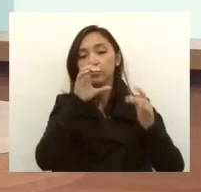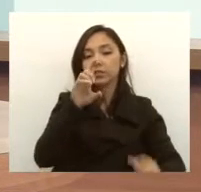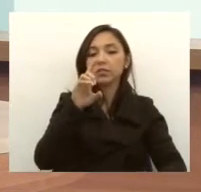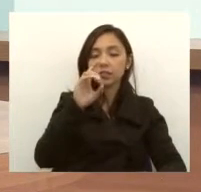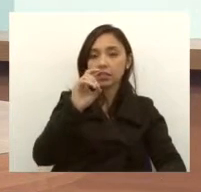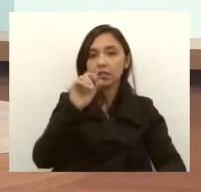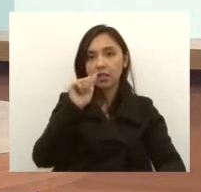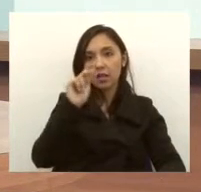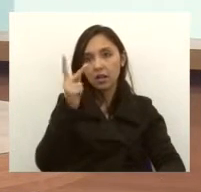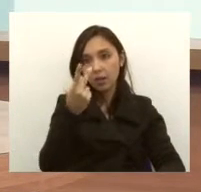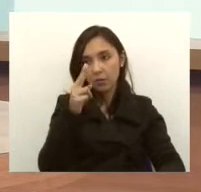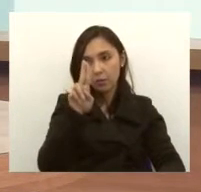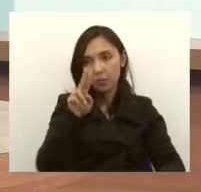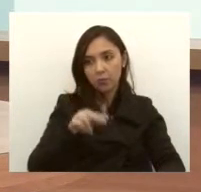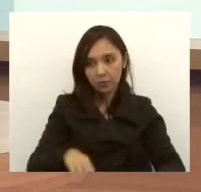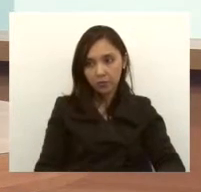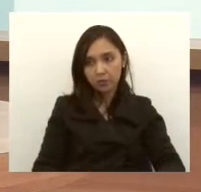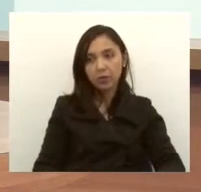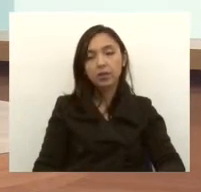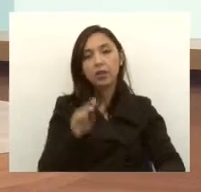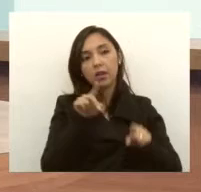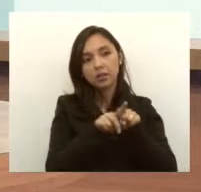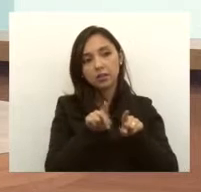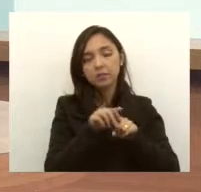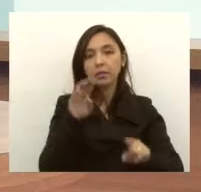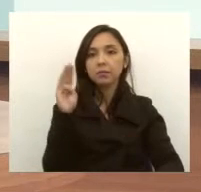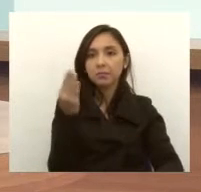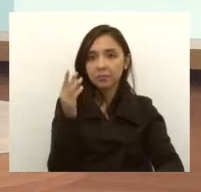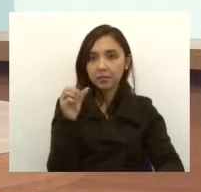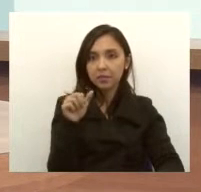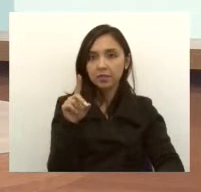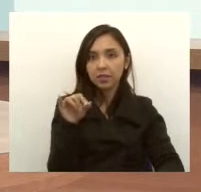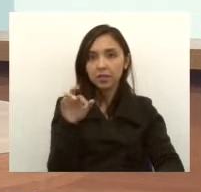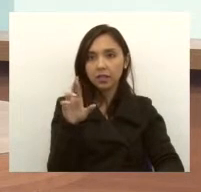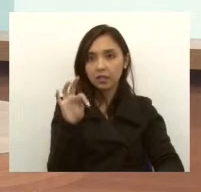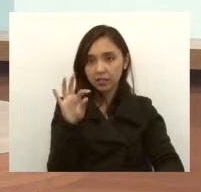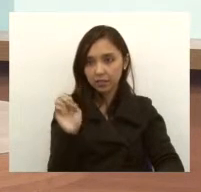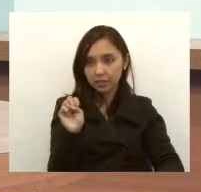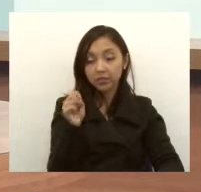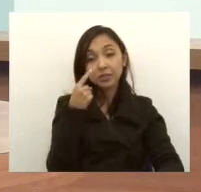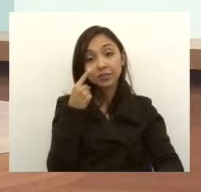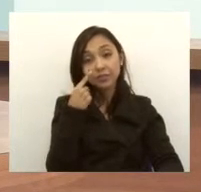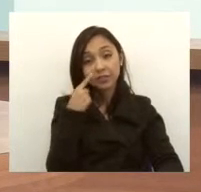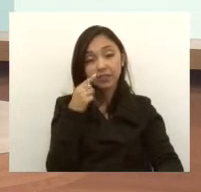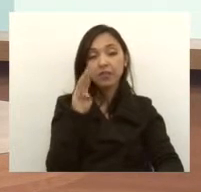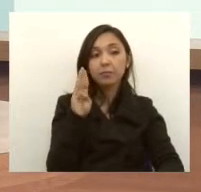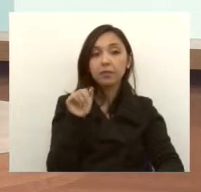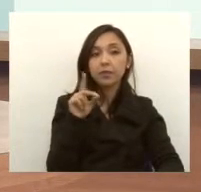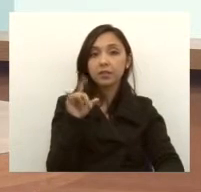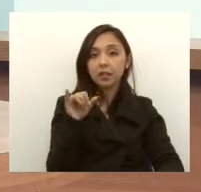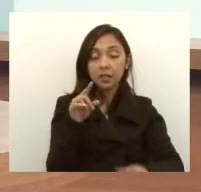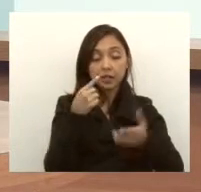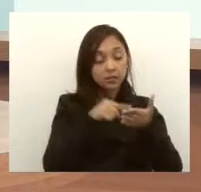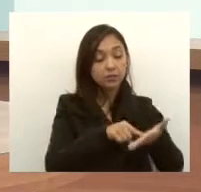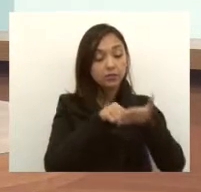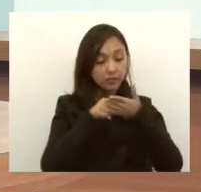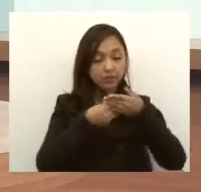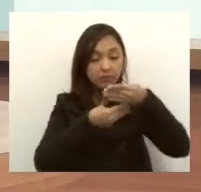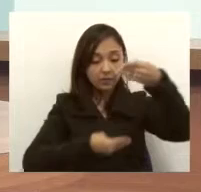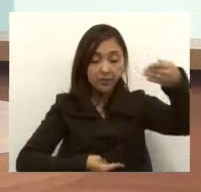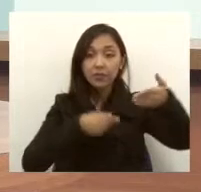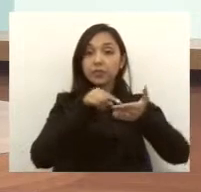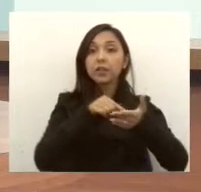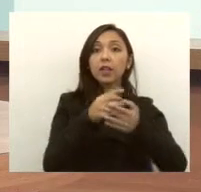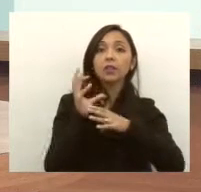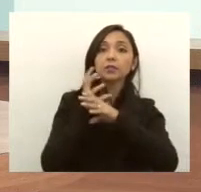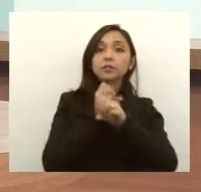CDHU, com a CDHU, com a Bandeirante. Na realidade, a Bandeirante, se os senhores verem nas suas contas de luz, lá tem um